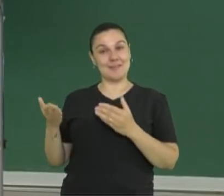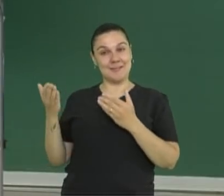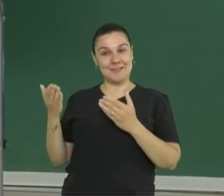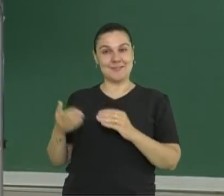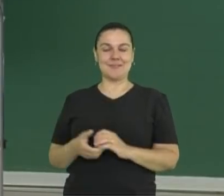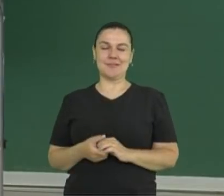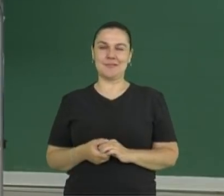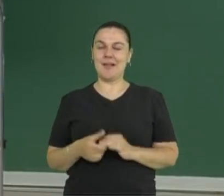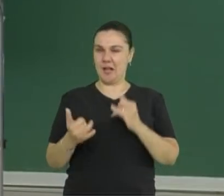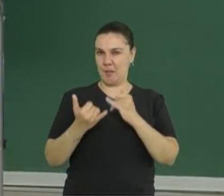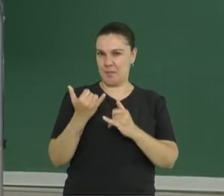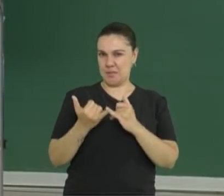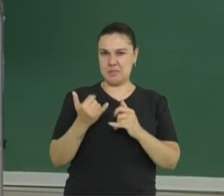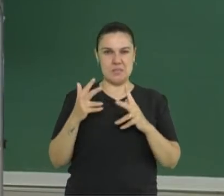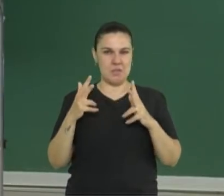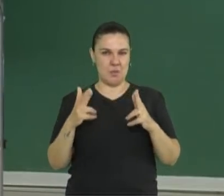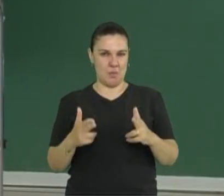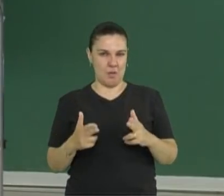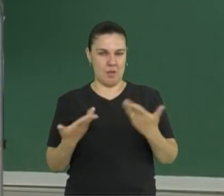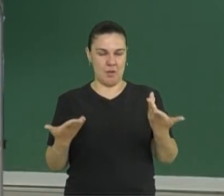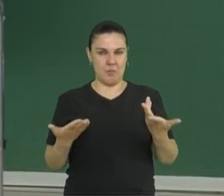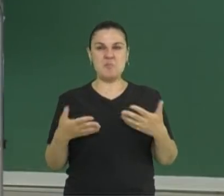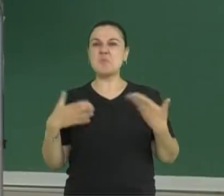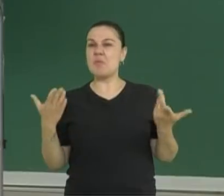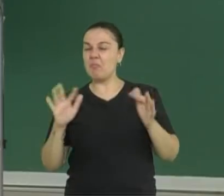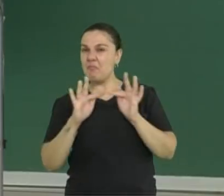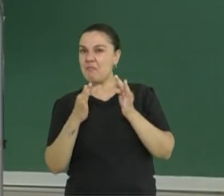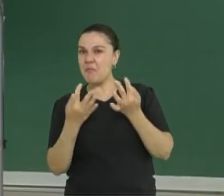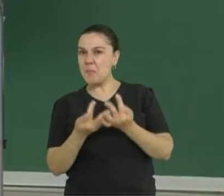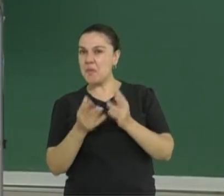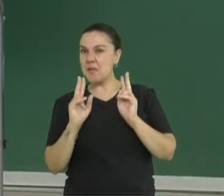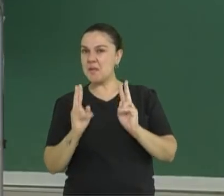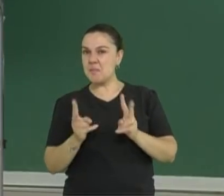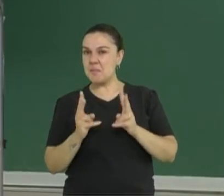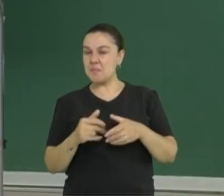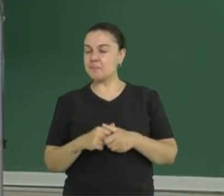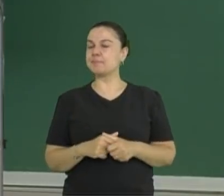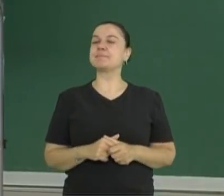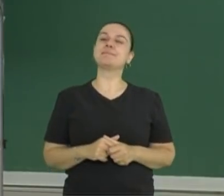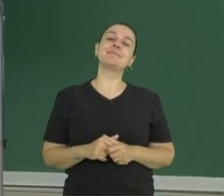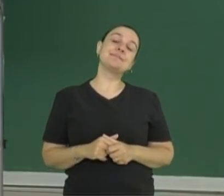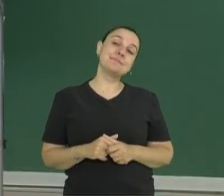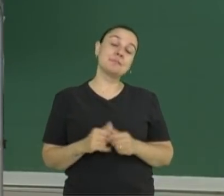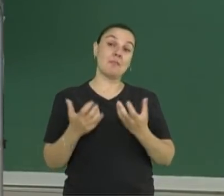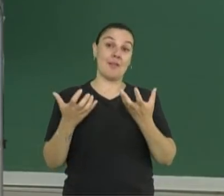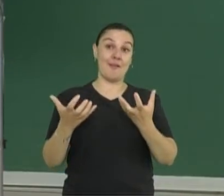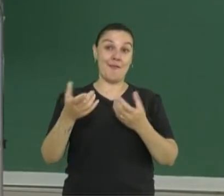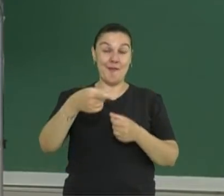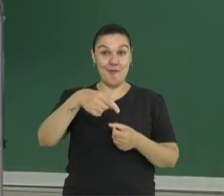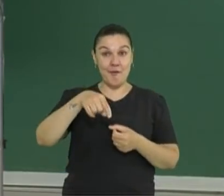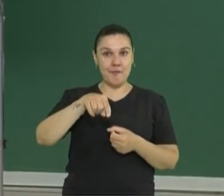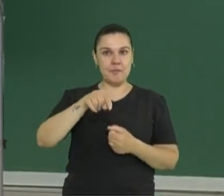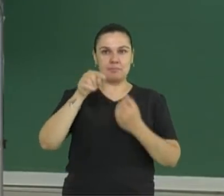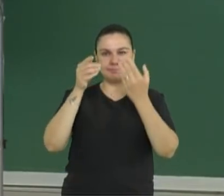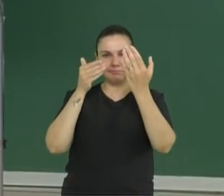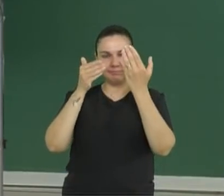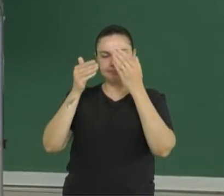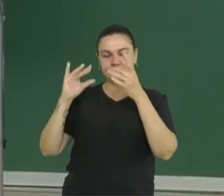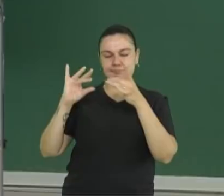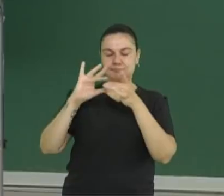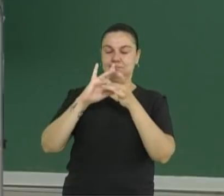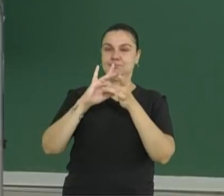apresentam? Elas são parecidas? Será que elas são parentes? Então, eu quero que vocês façam essa